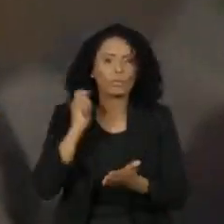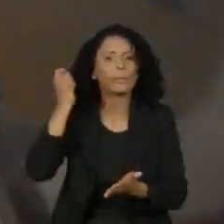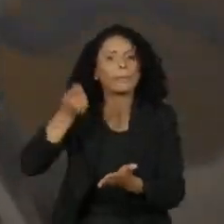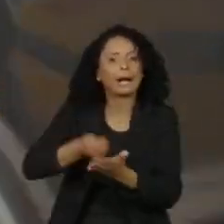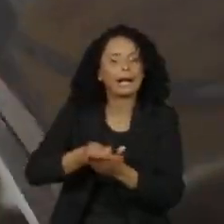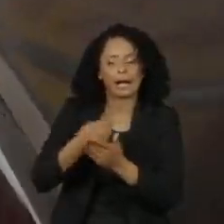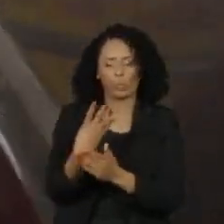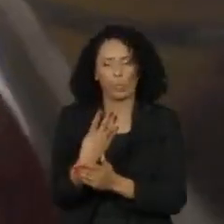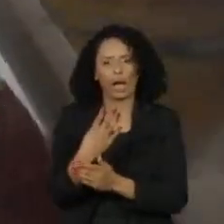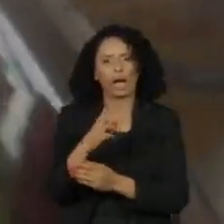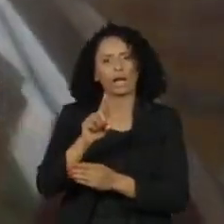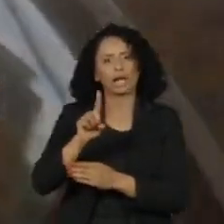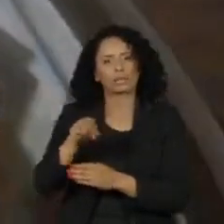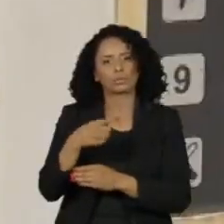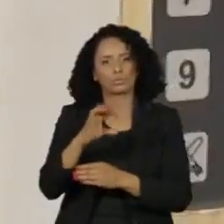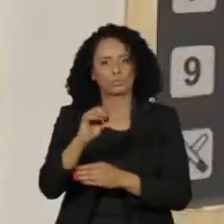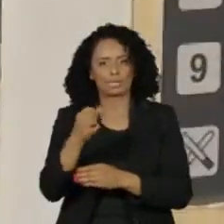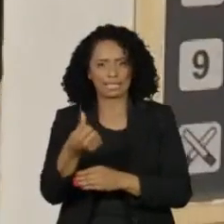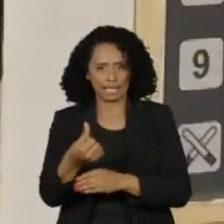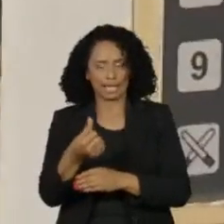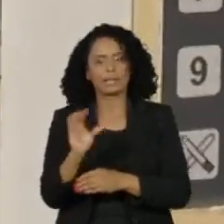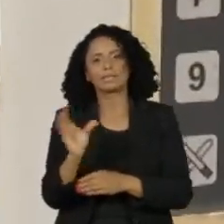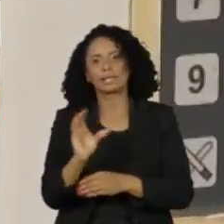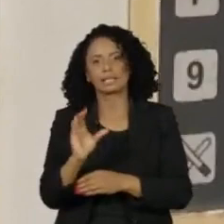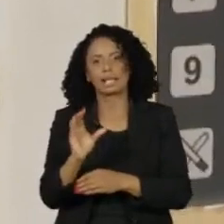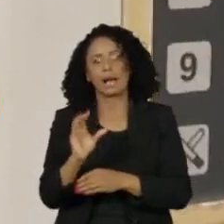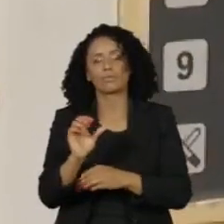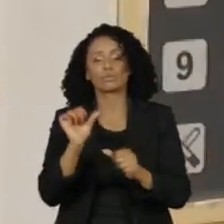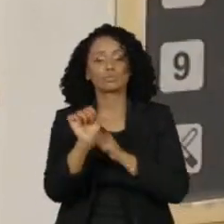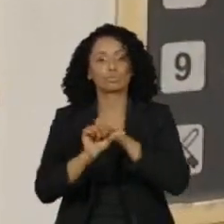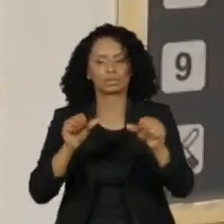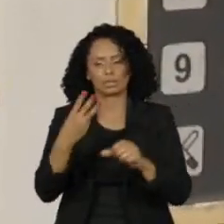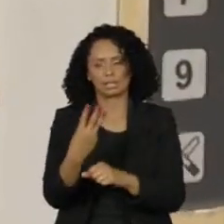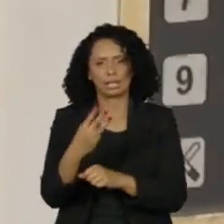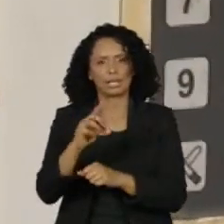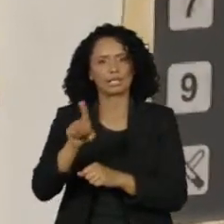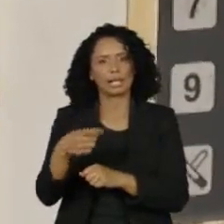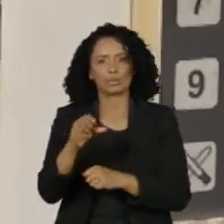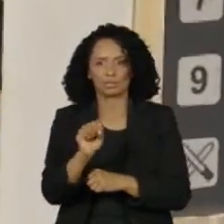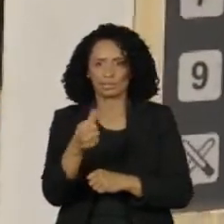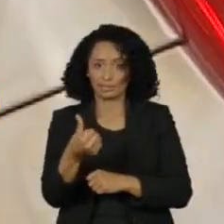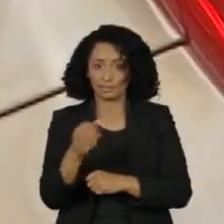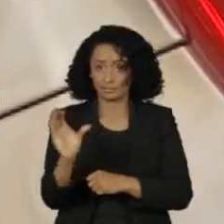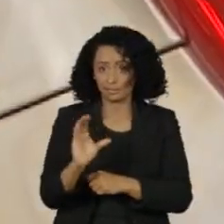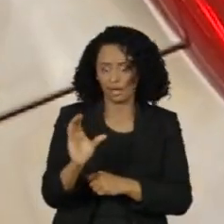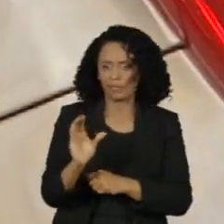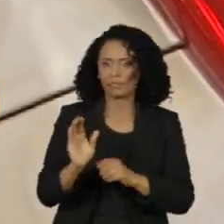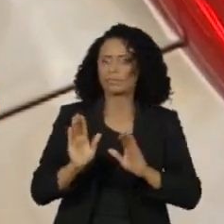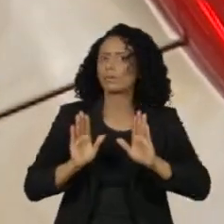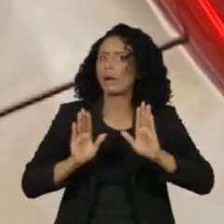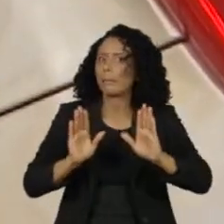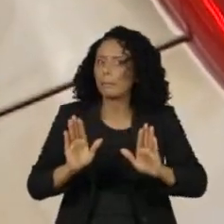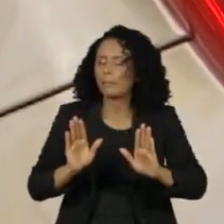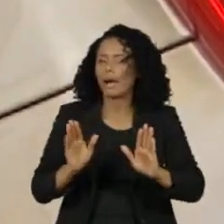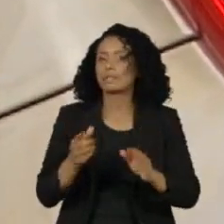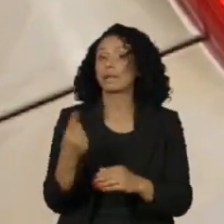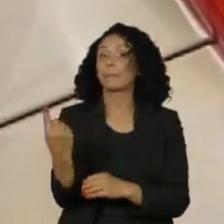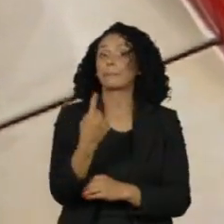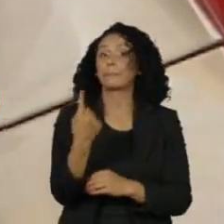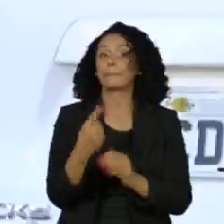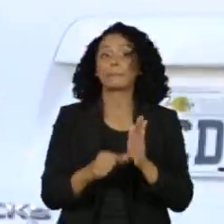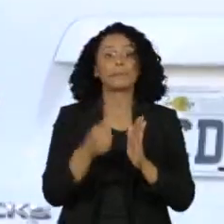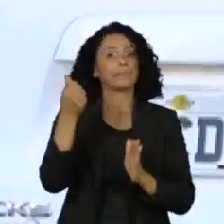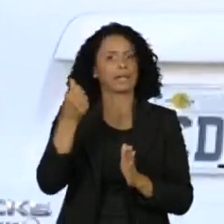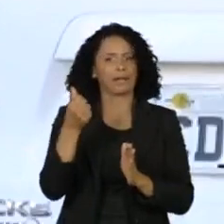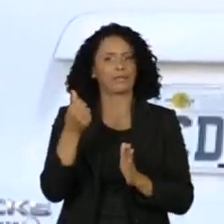passa de quatro reais e seis centavos para três reais e 86 centavos Esta é a primeira redução